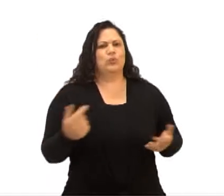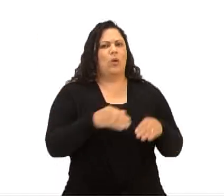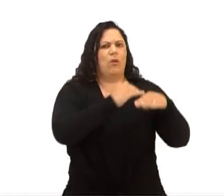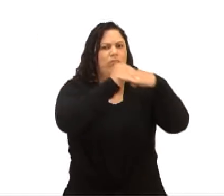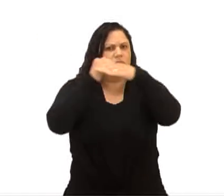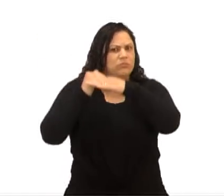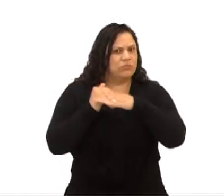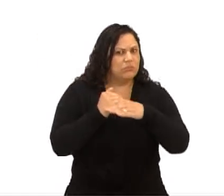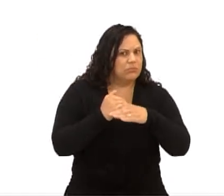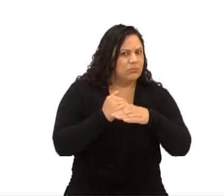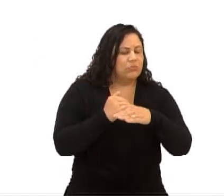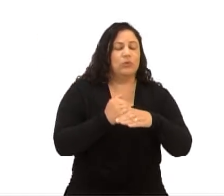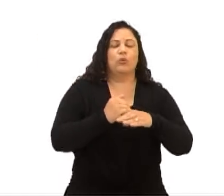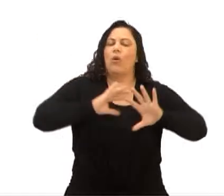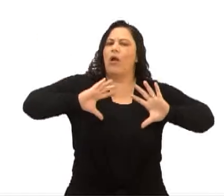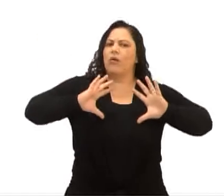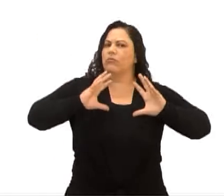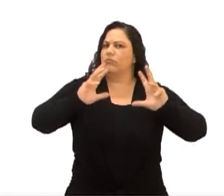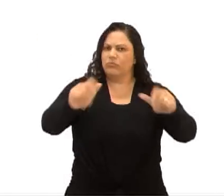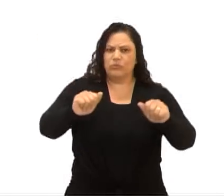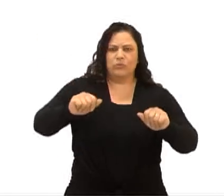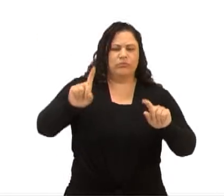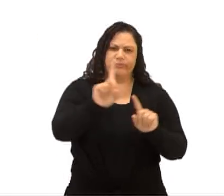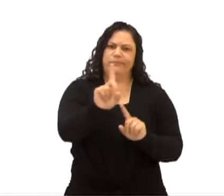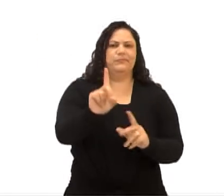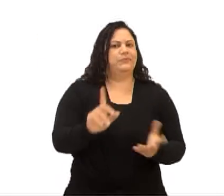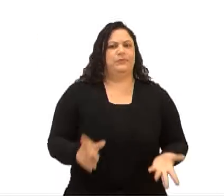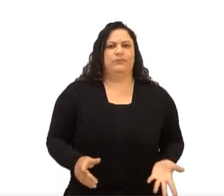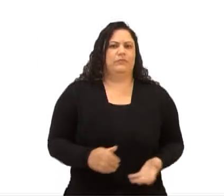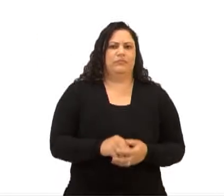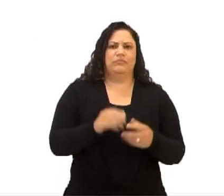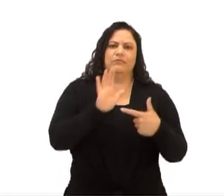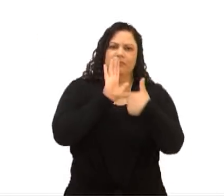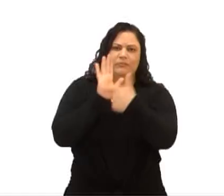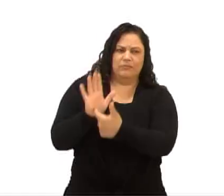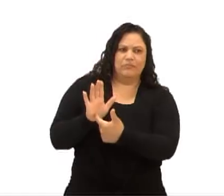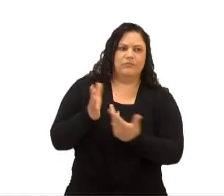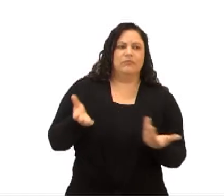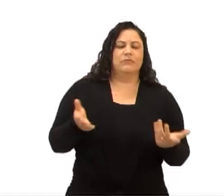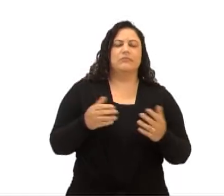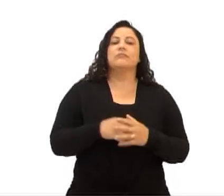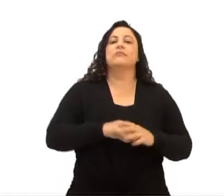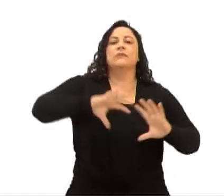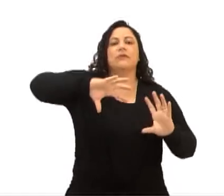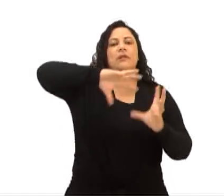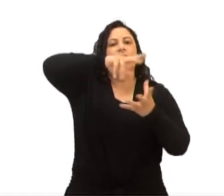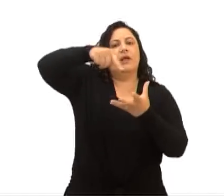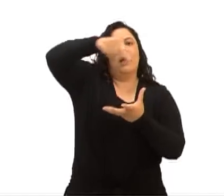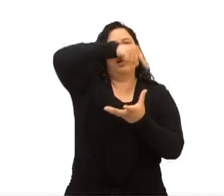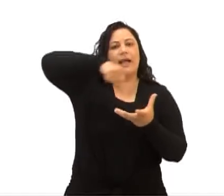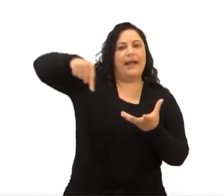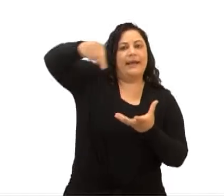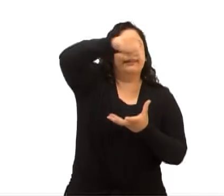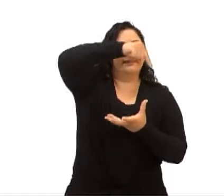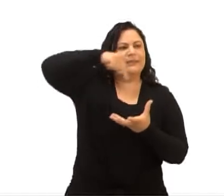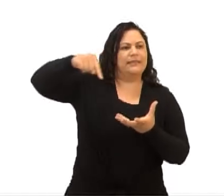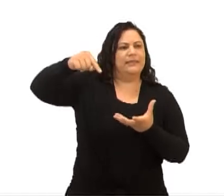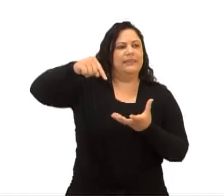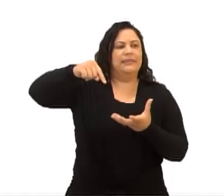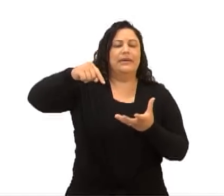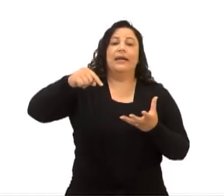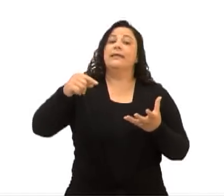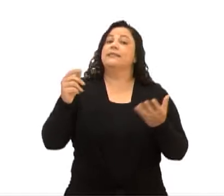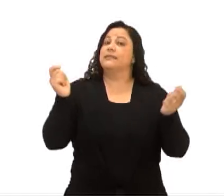os lugares do planeta, como mostra aquela imagem ali, ó. Então, por isso, as linhas paralelas, né, que a gente acabou de fazer o exercício,